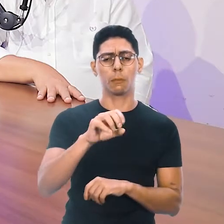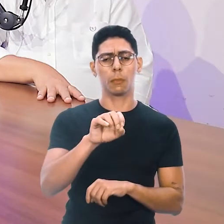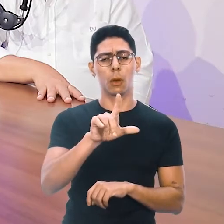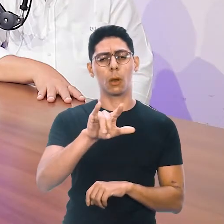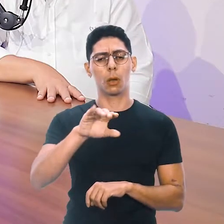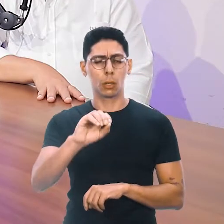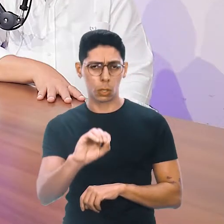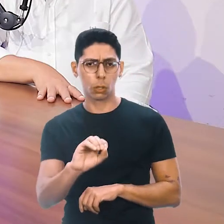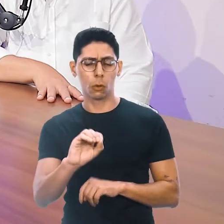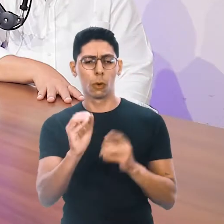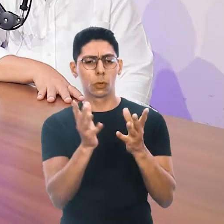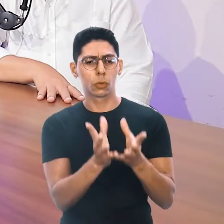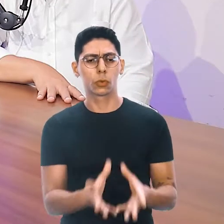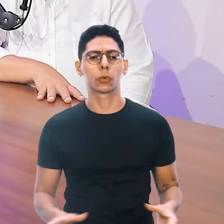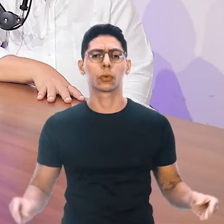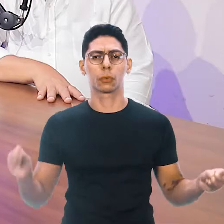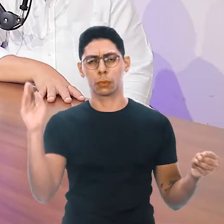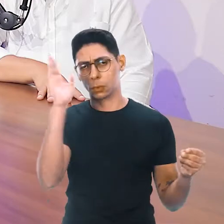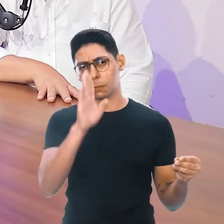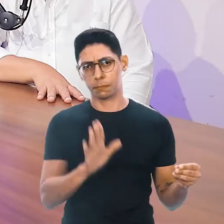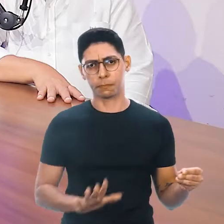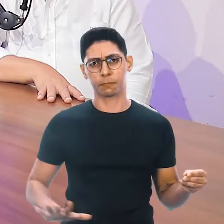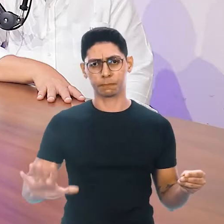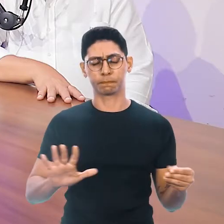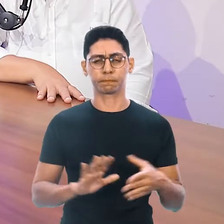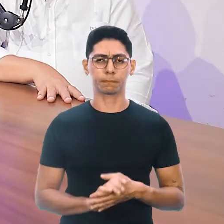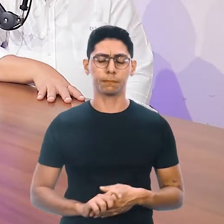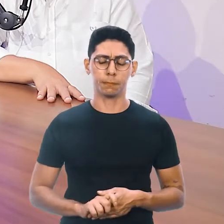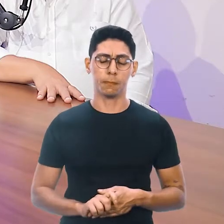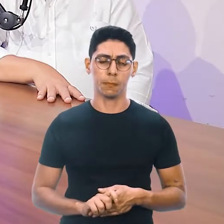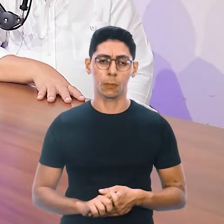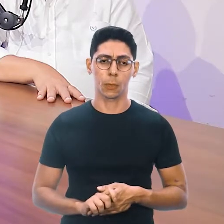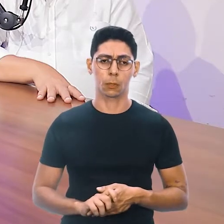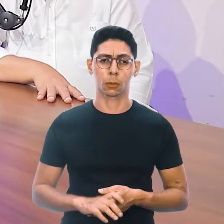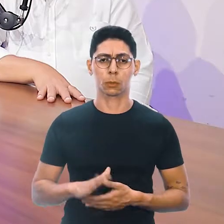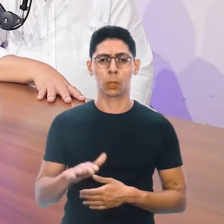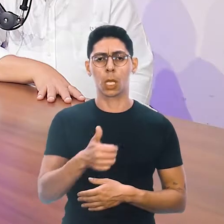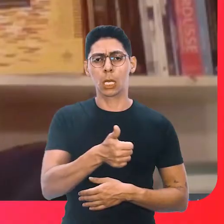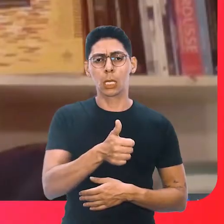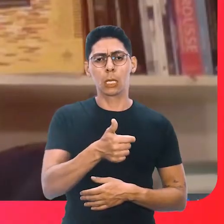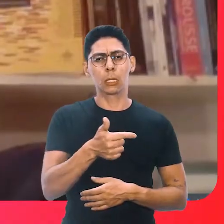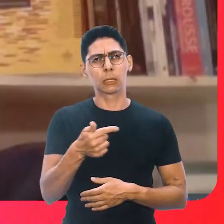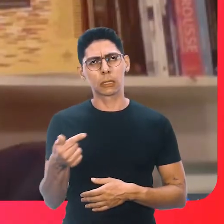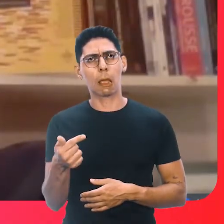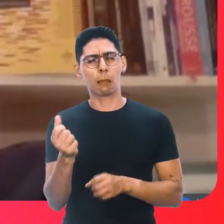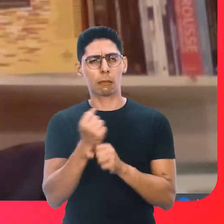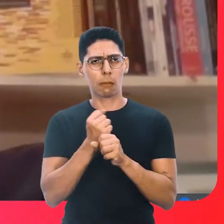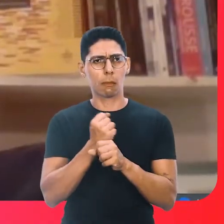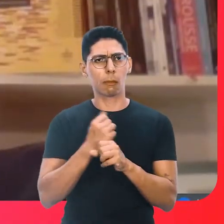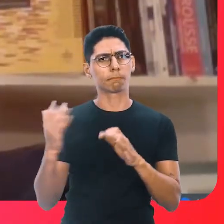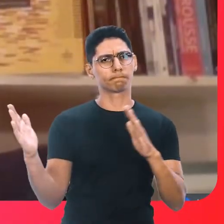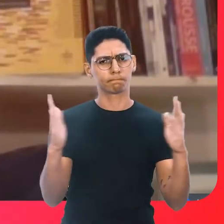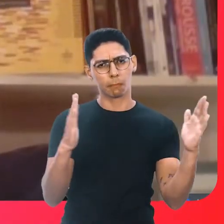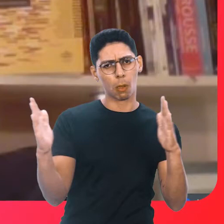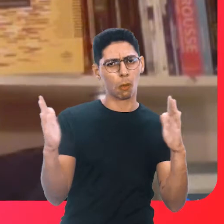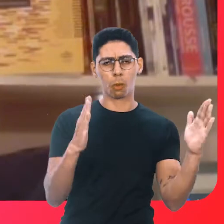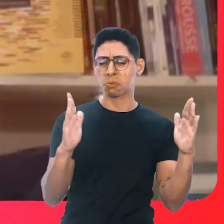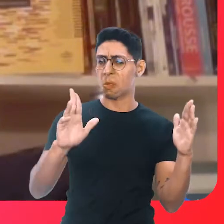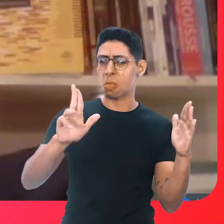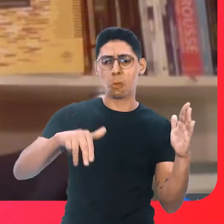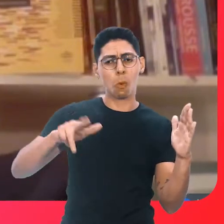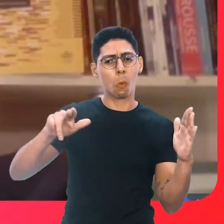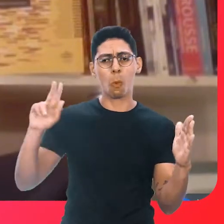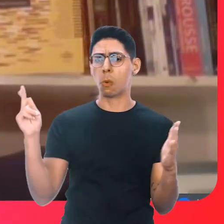fosse extinta no Brasil. Nós ficamos quase mais de 15 anos, 17 anos, se não me engano, Antônio, sem casos